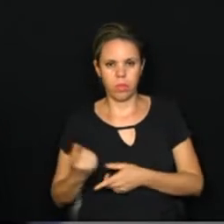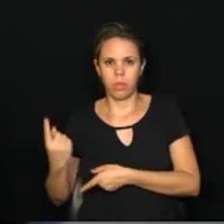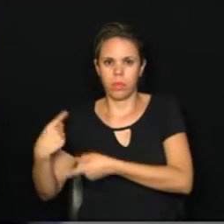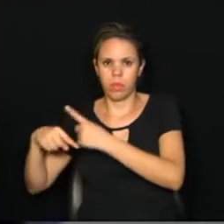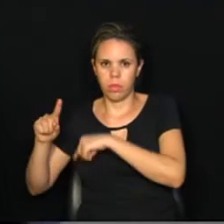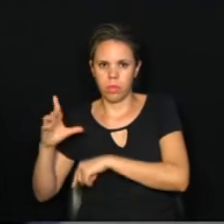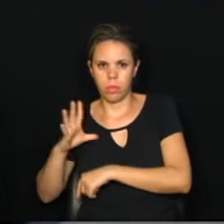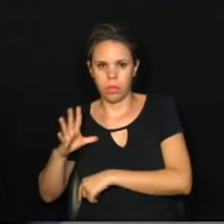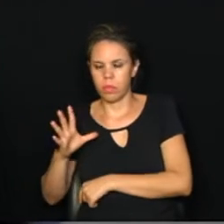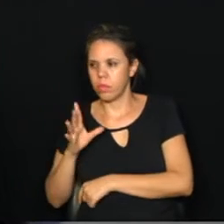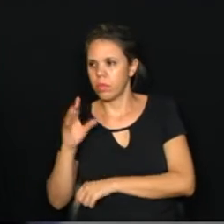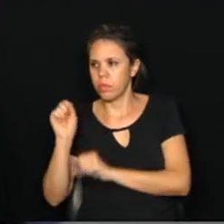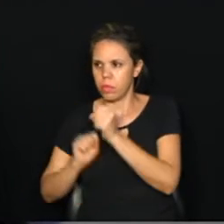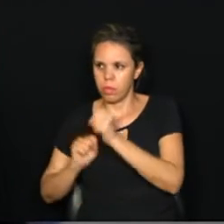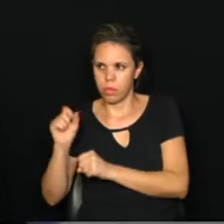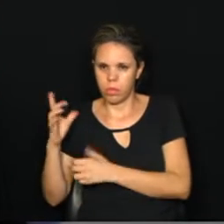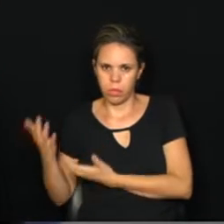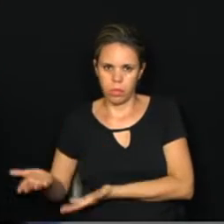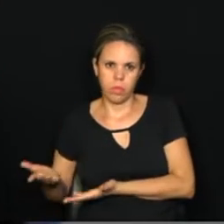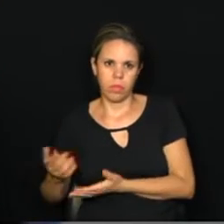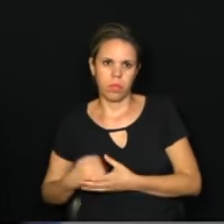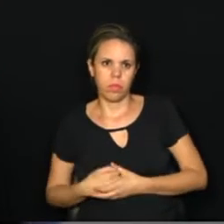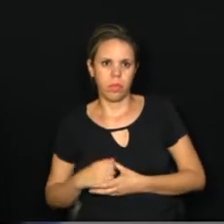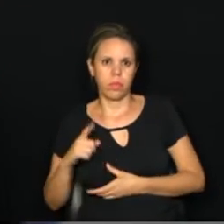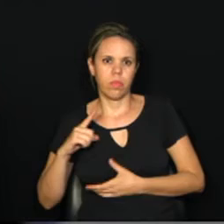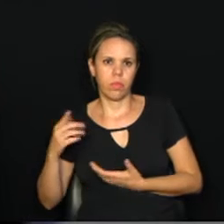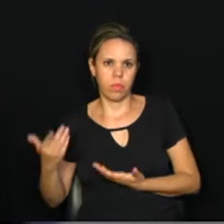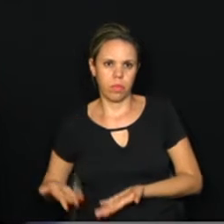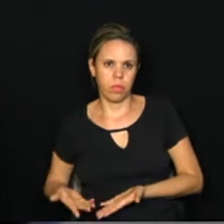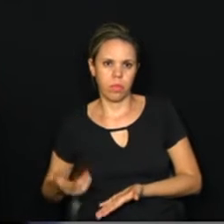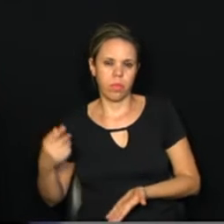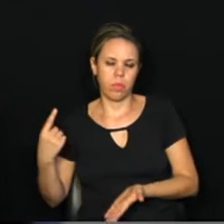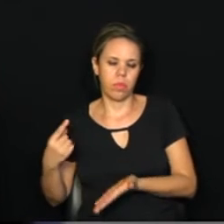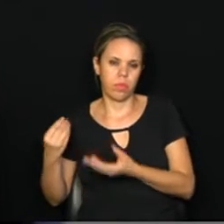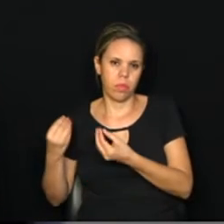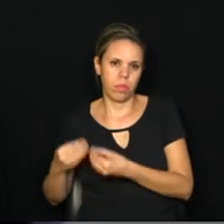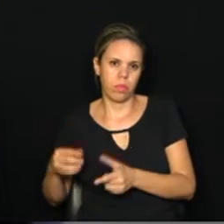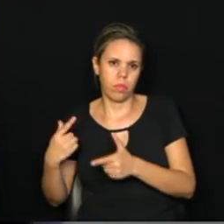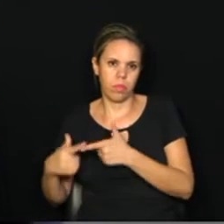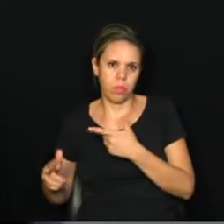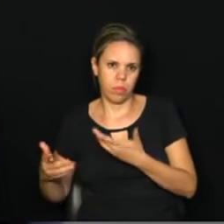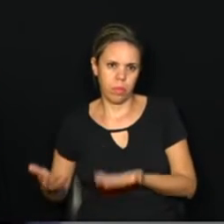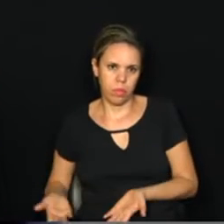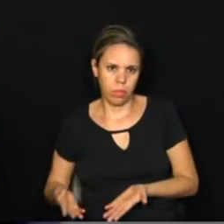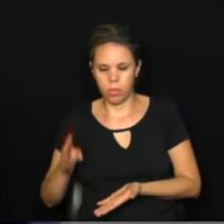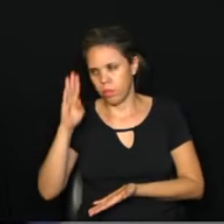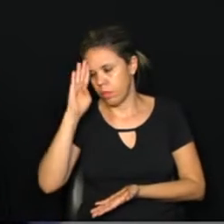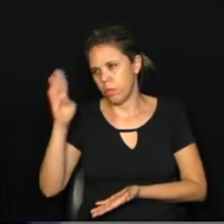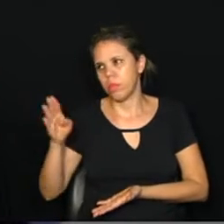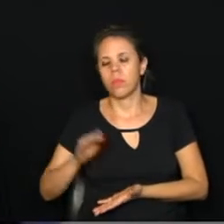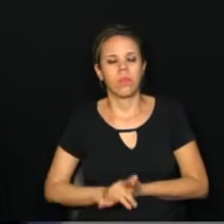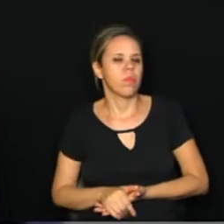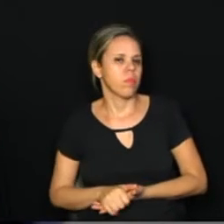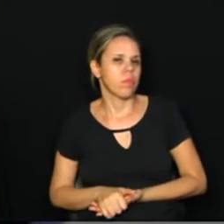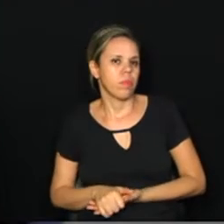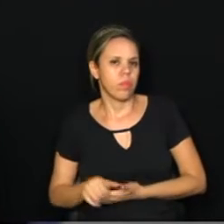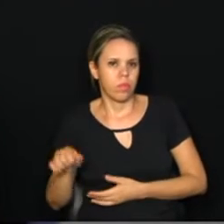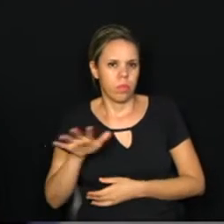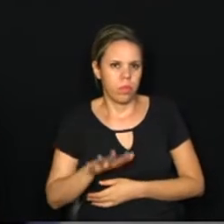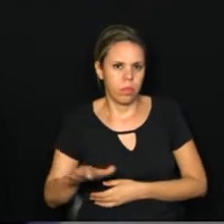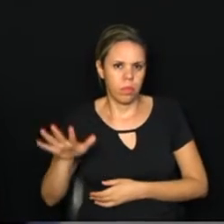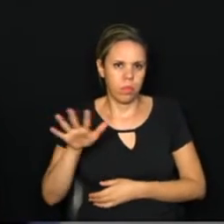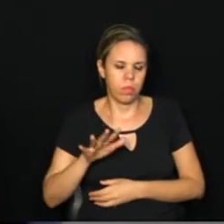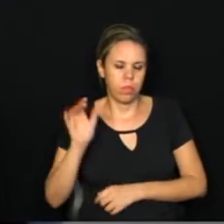nós teremos nas indústrias, quer dizer, o que nós teremos de comprometimento, principalmente a